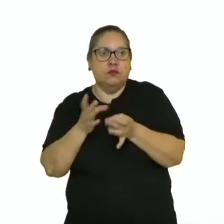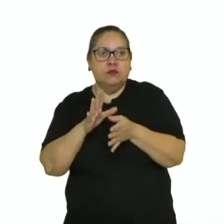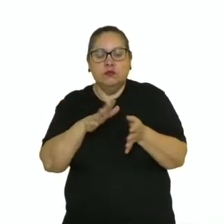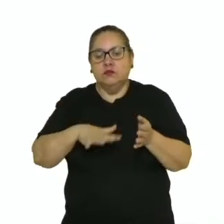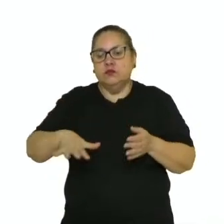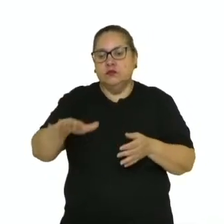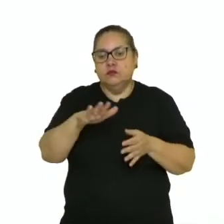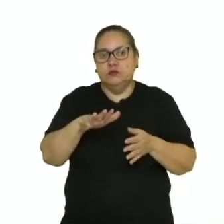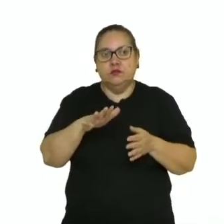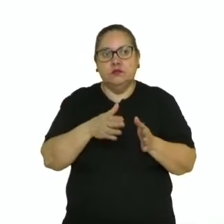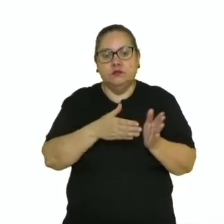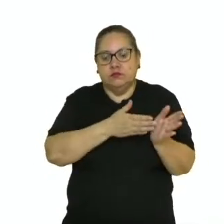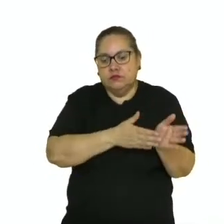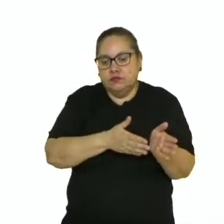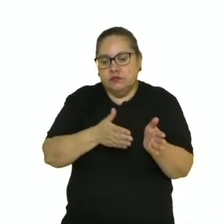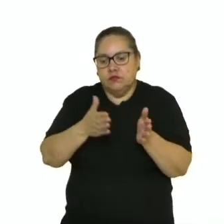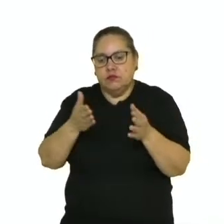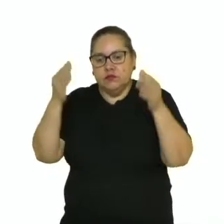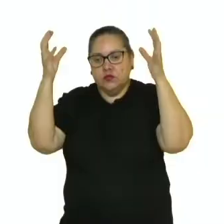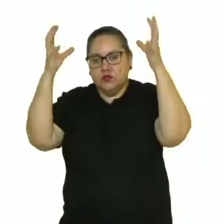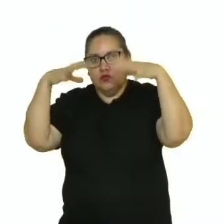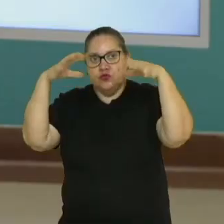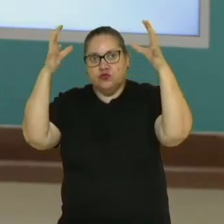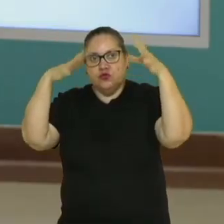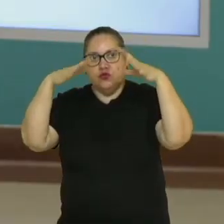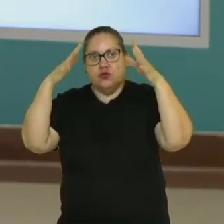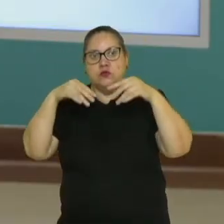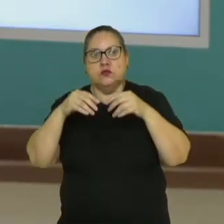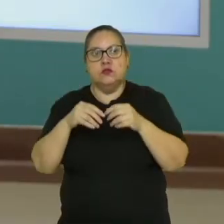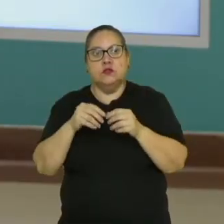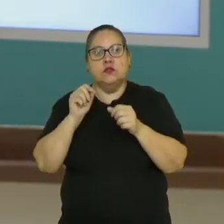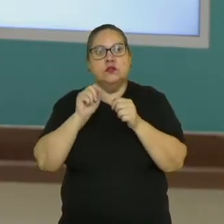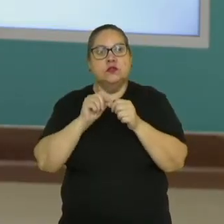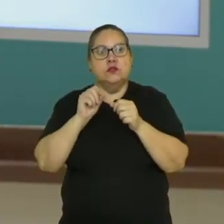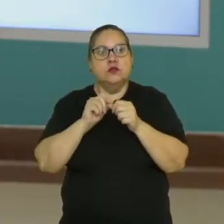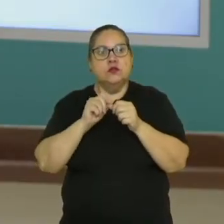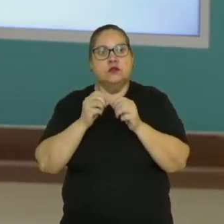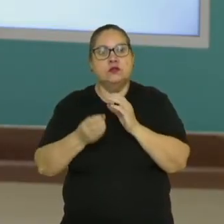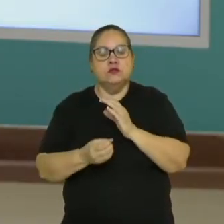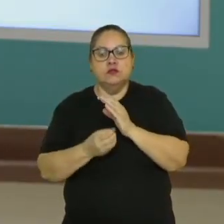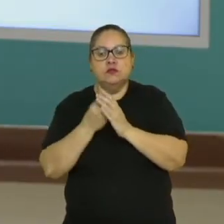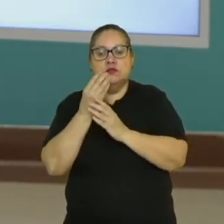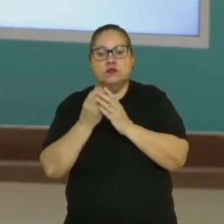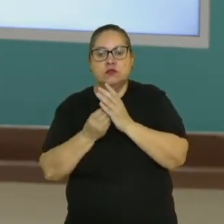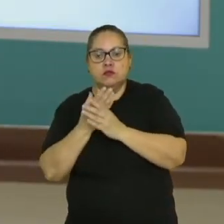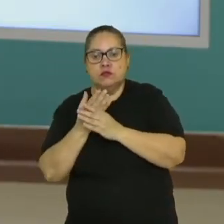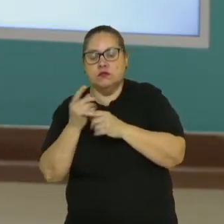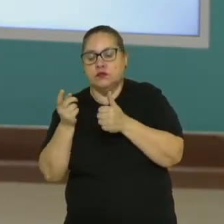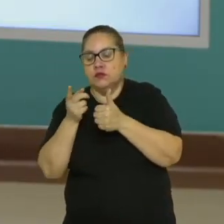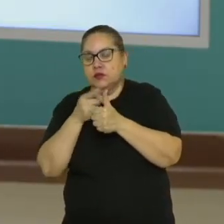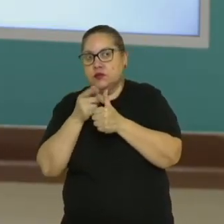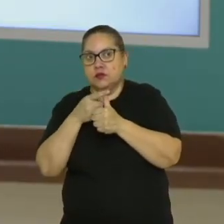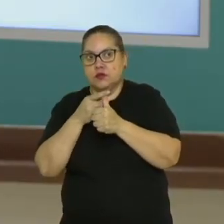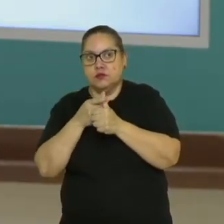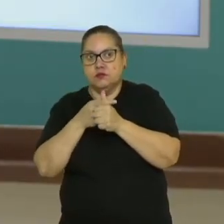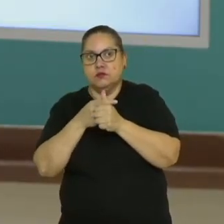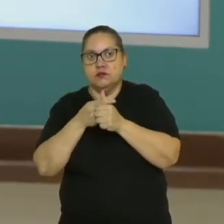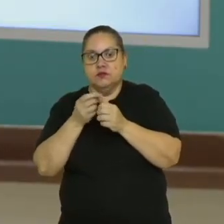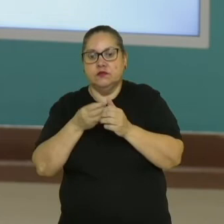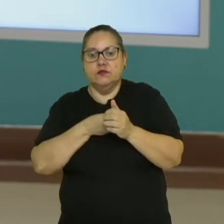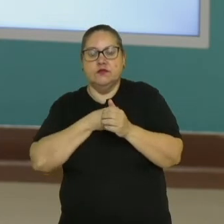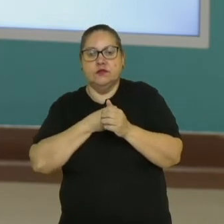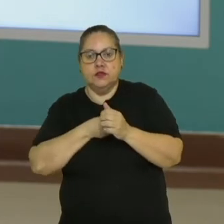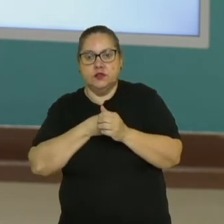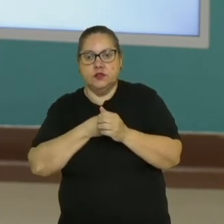ambiente, foram arrastadas pelas chuvas e propiciou o surgimento das primeiras formas de